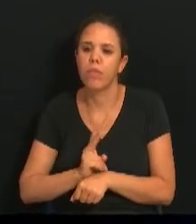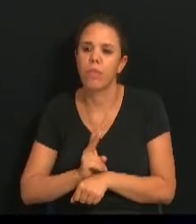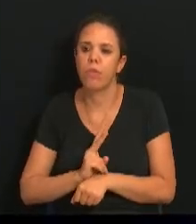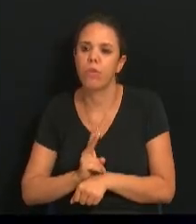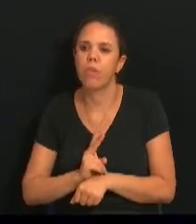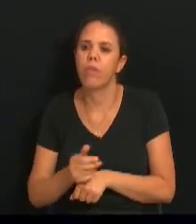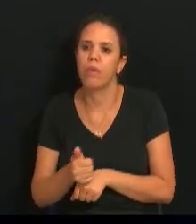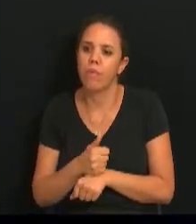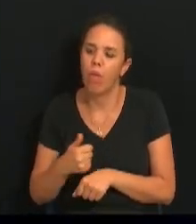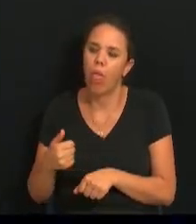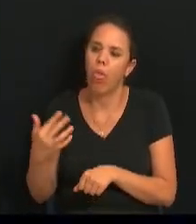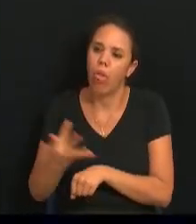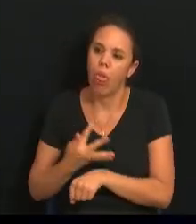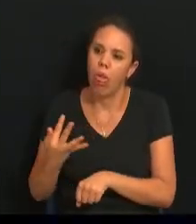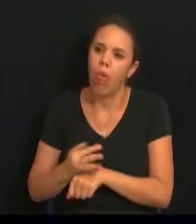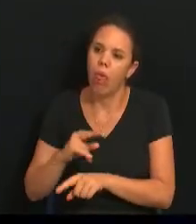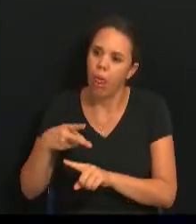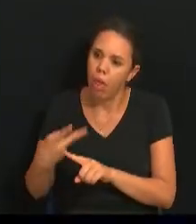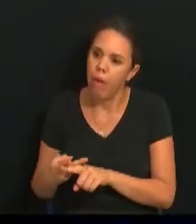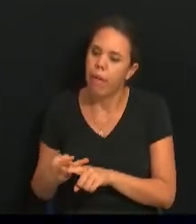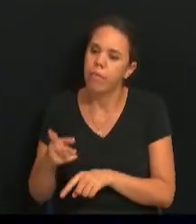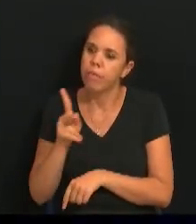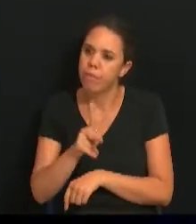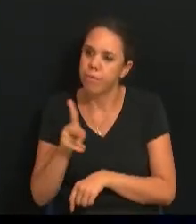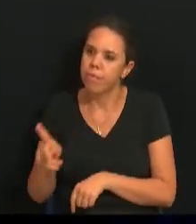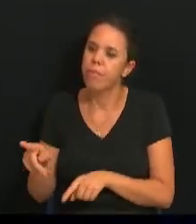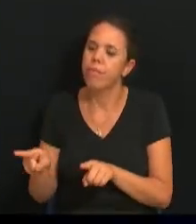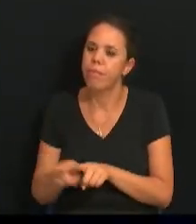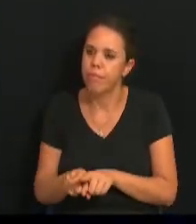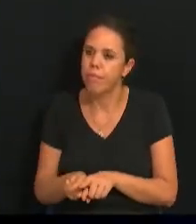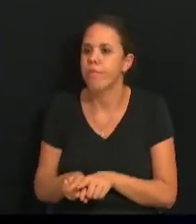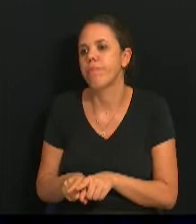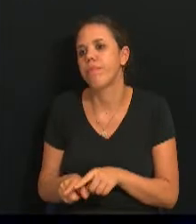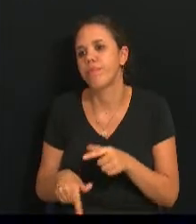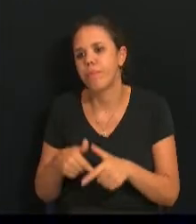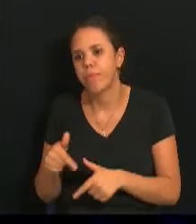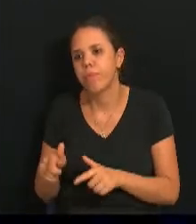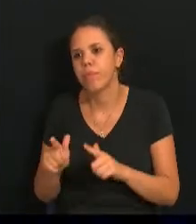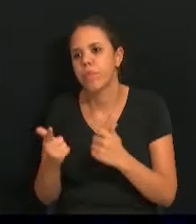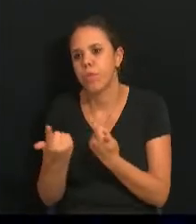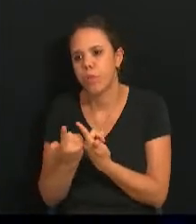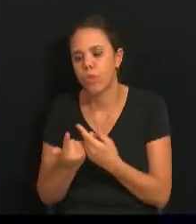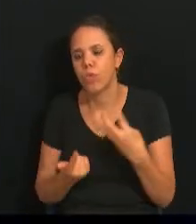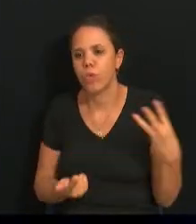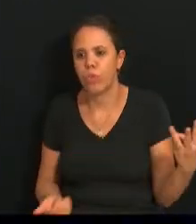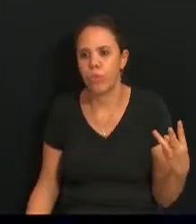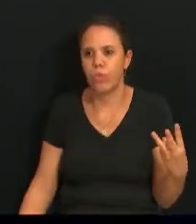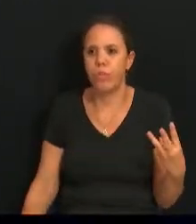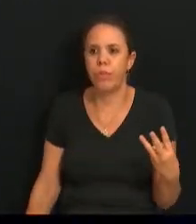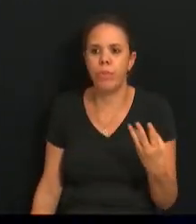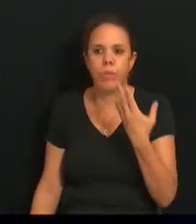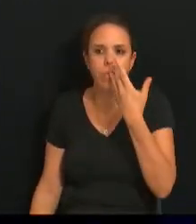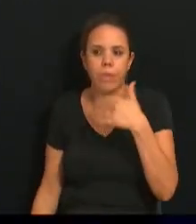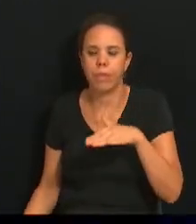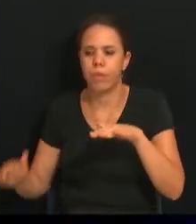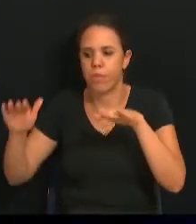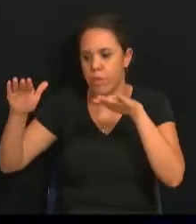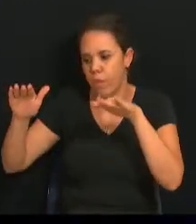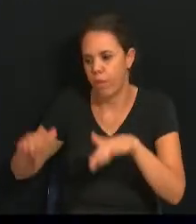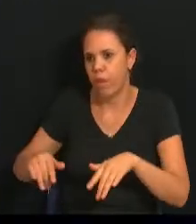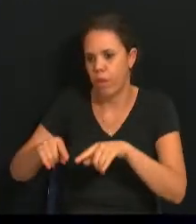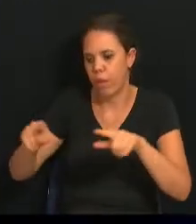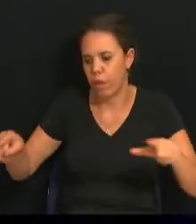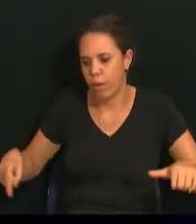carga, né, mas como os professores também de agrupamento 3, que as crianças estão bem menores, as salas estão